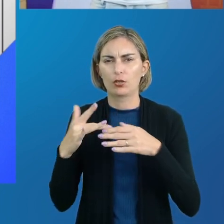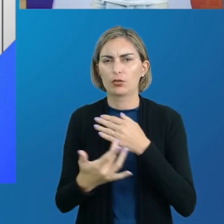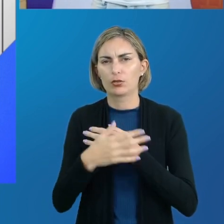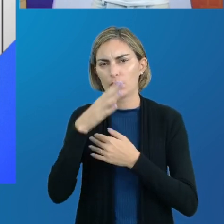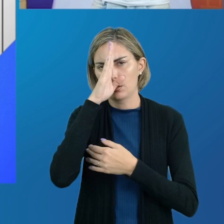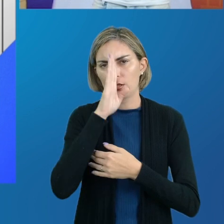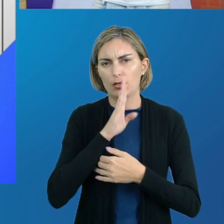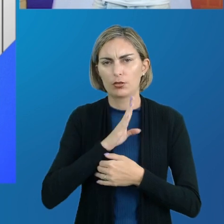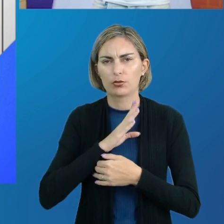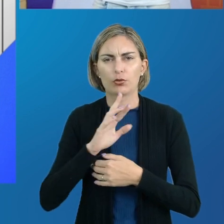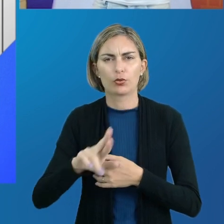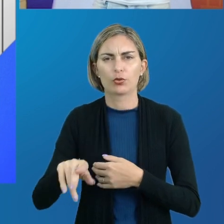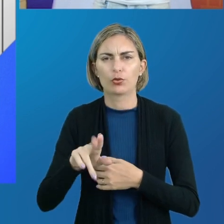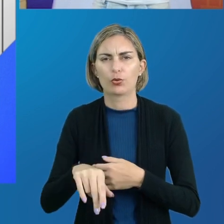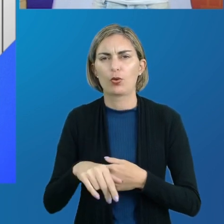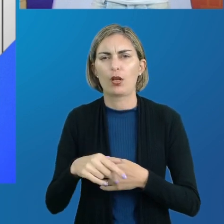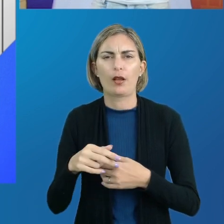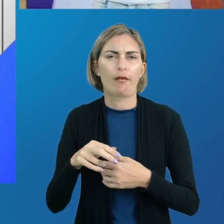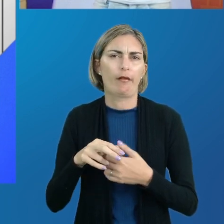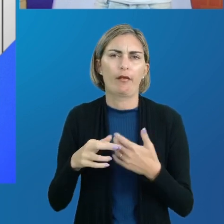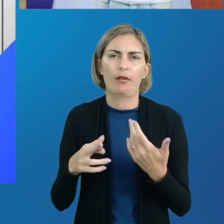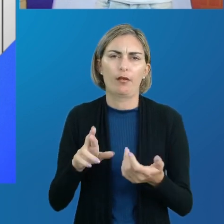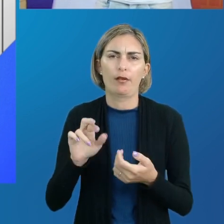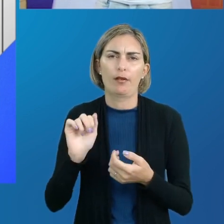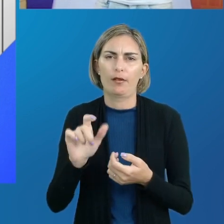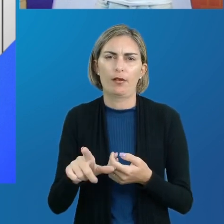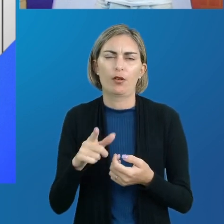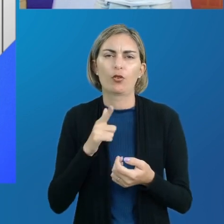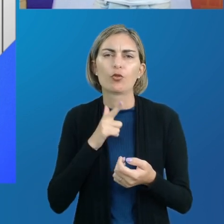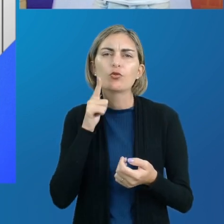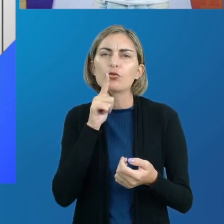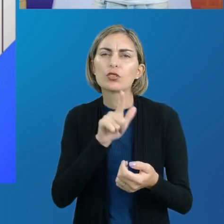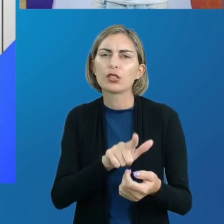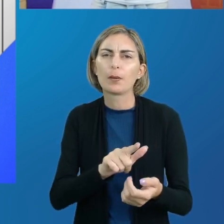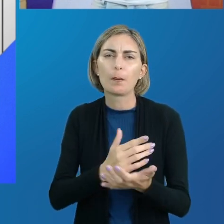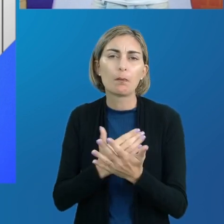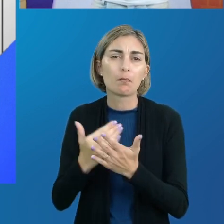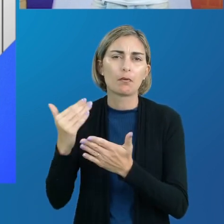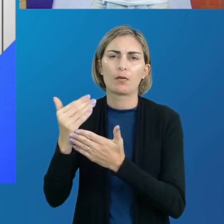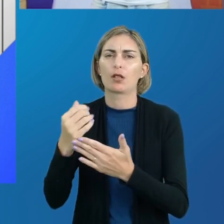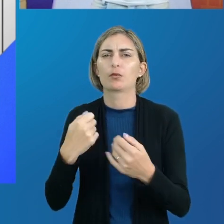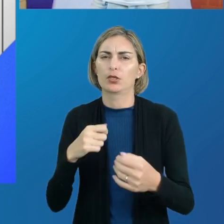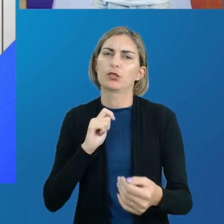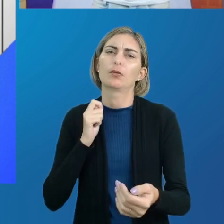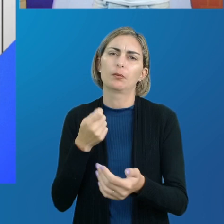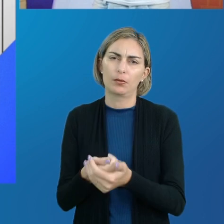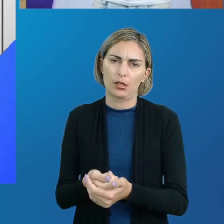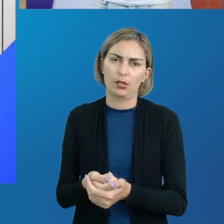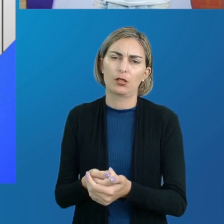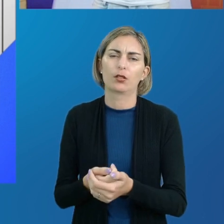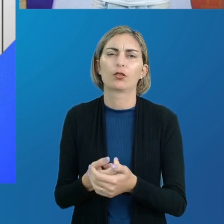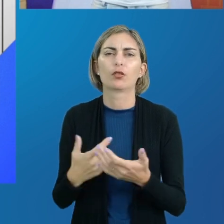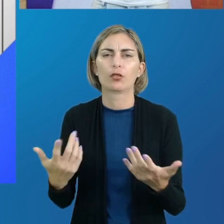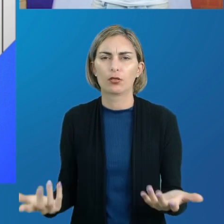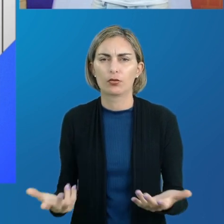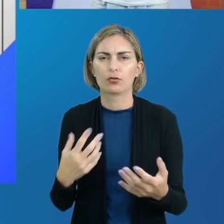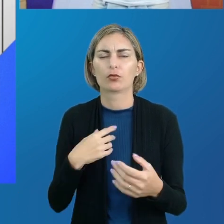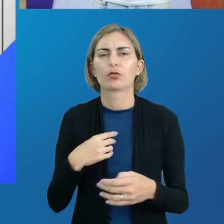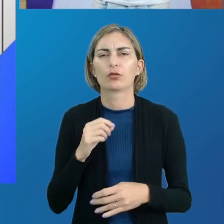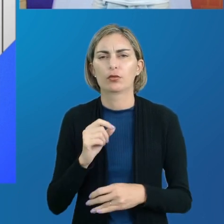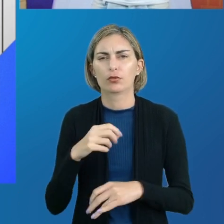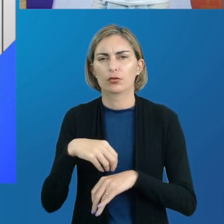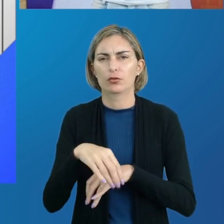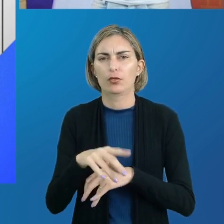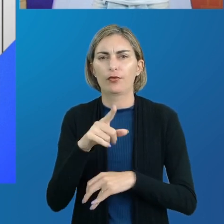certo, não é tão real assim. Porque para ter um alcance maior, tem que ser pago. E além disso, vale mensurar